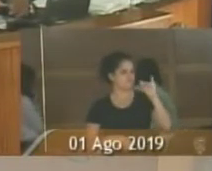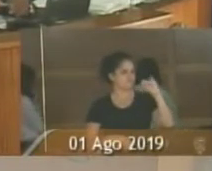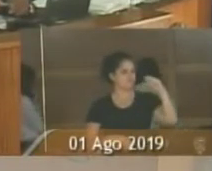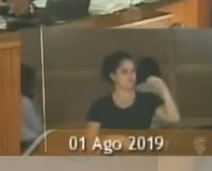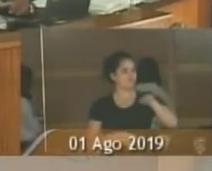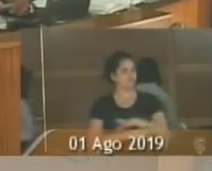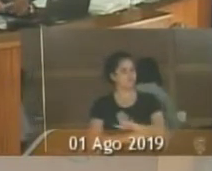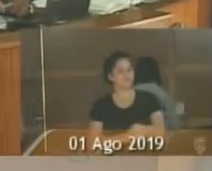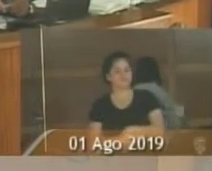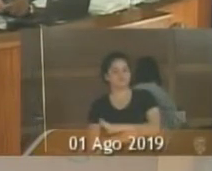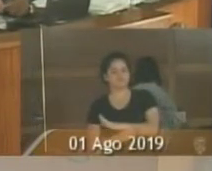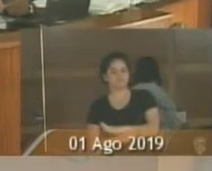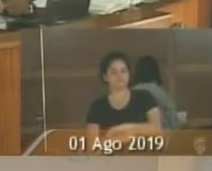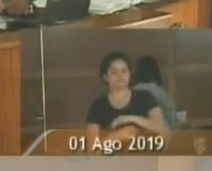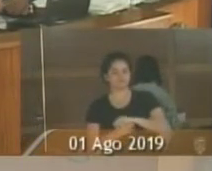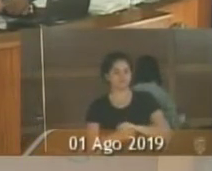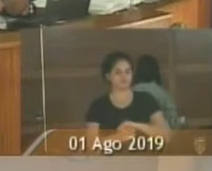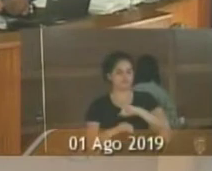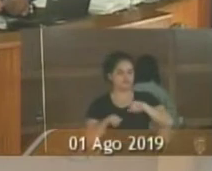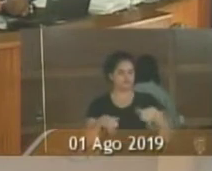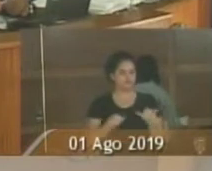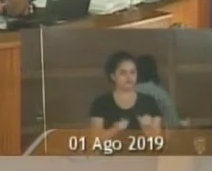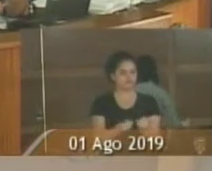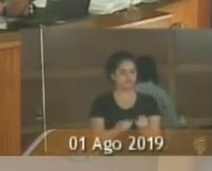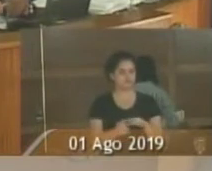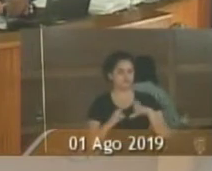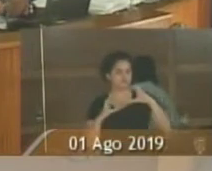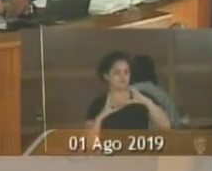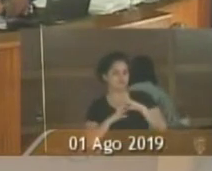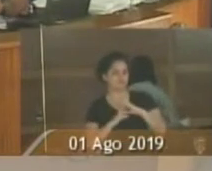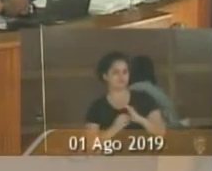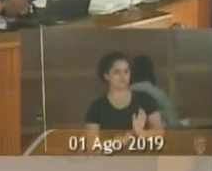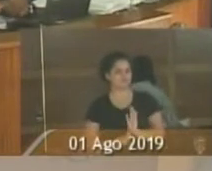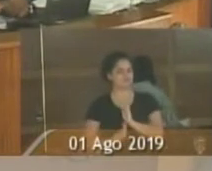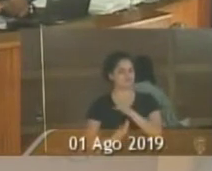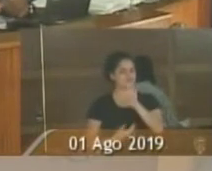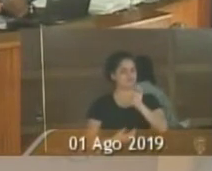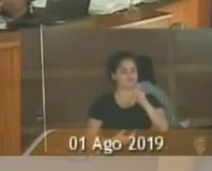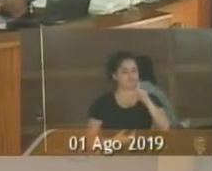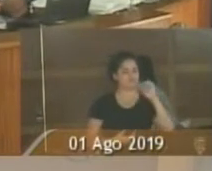Jacuacanga, tem feito um bom trabalho, tem atendido dentro das possibilidades do Belém ali também.